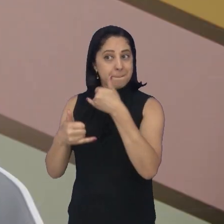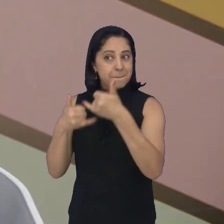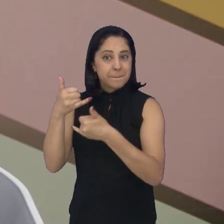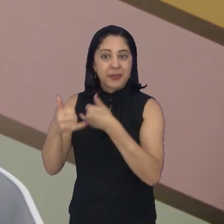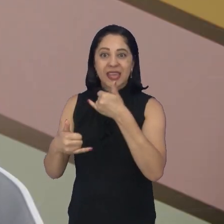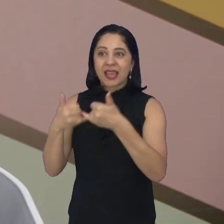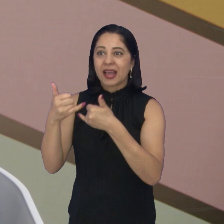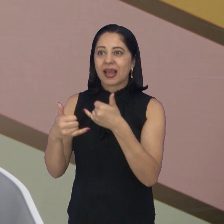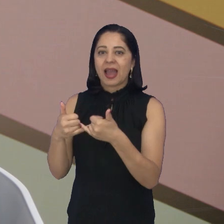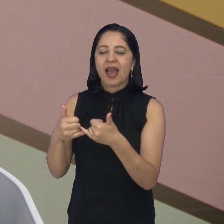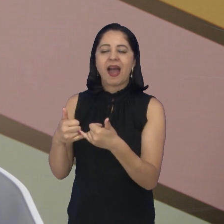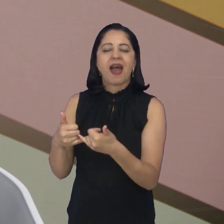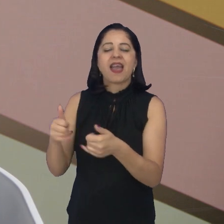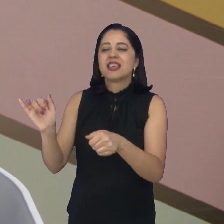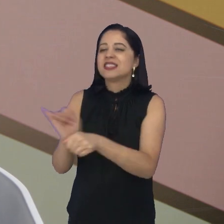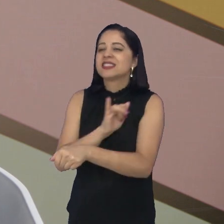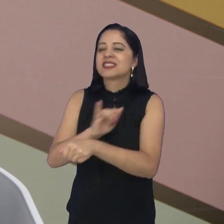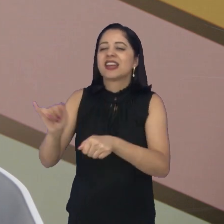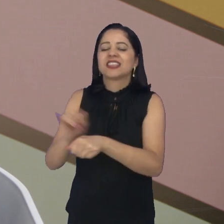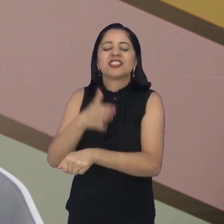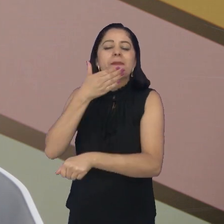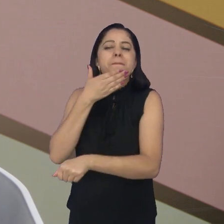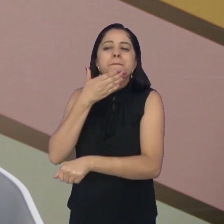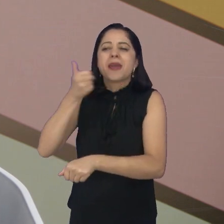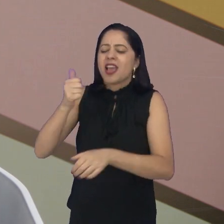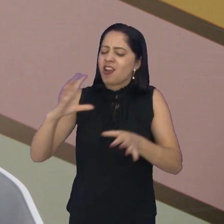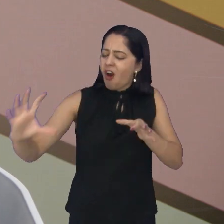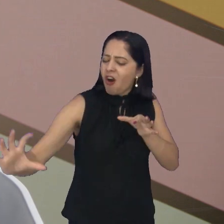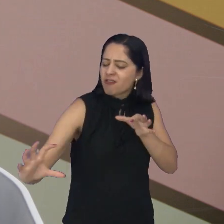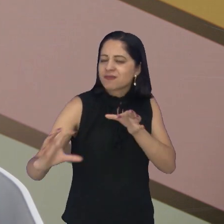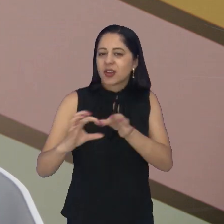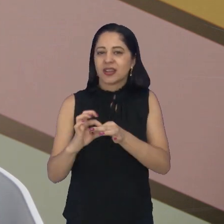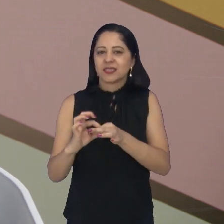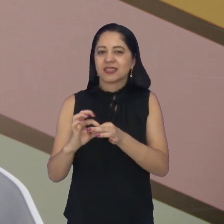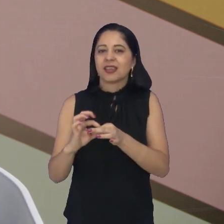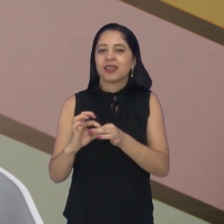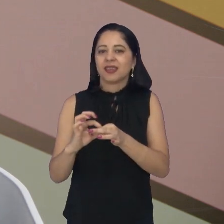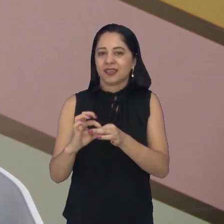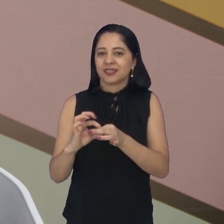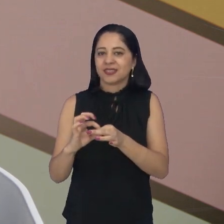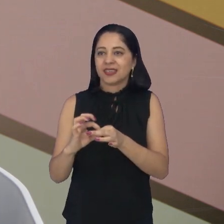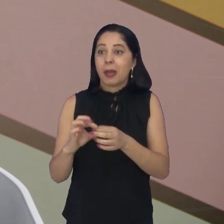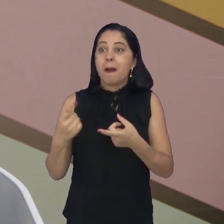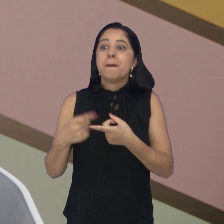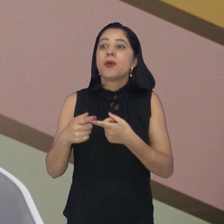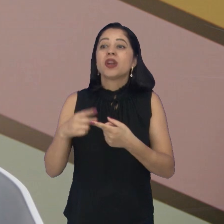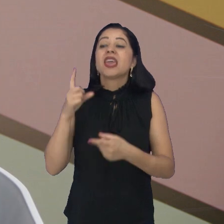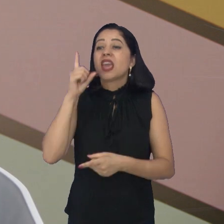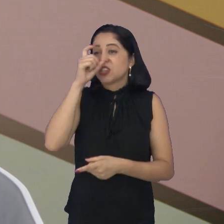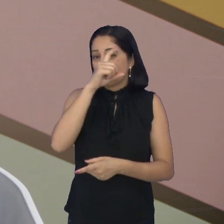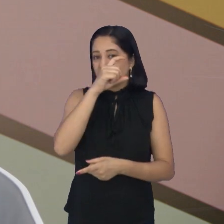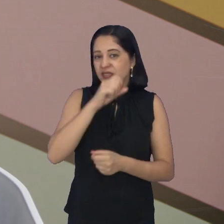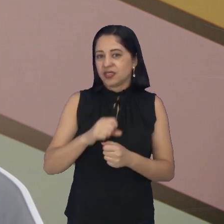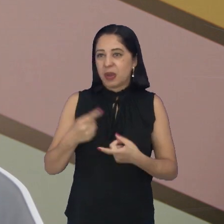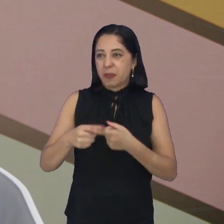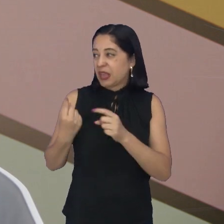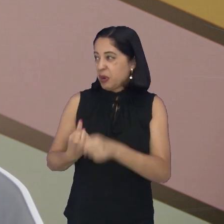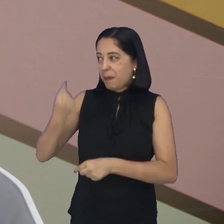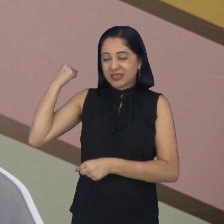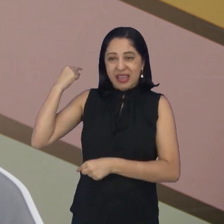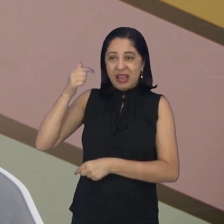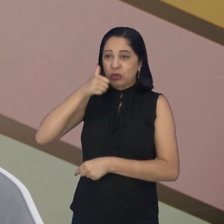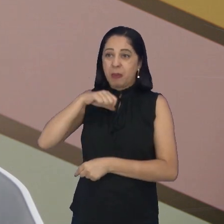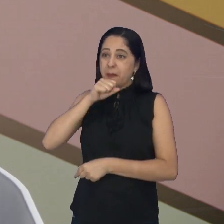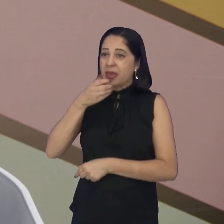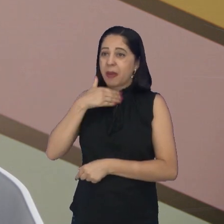a maior forma de eu me conectar com a minha criança. Ai, que bacana. Por que é tão difícil pra gente? Porque os nossos pais sentaram para brincar com a gente? Não.